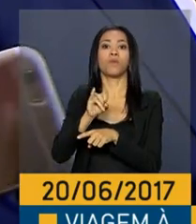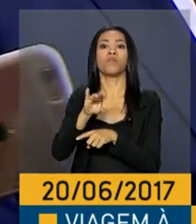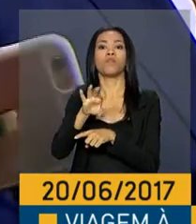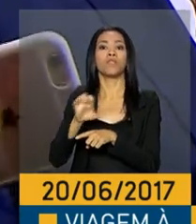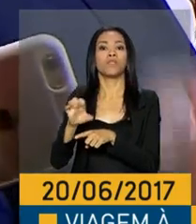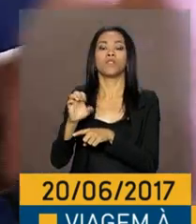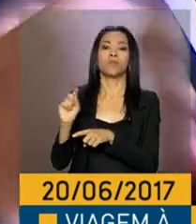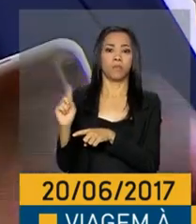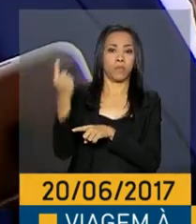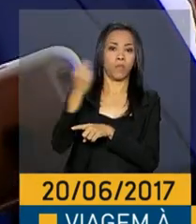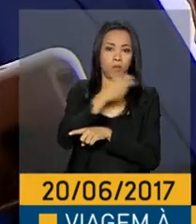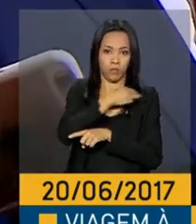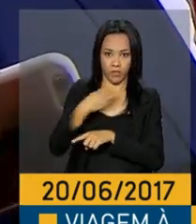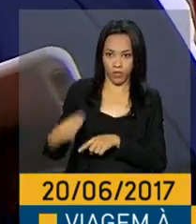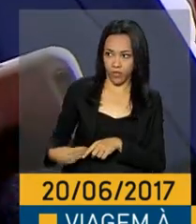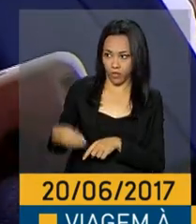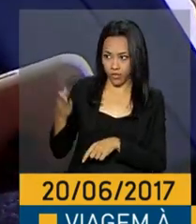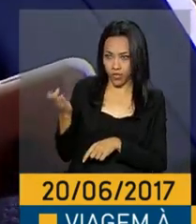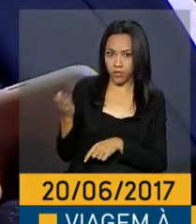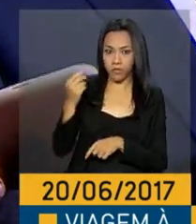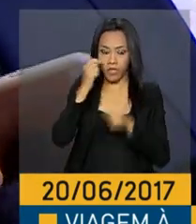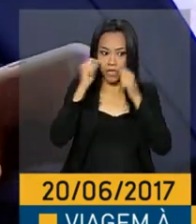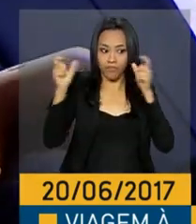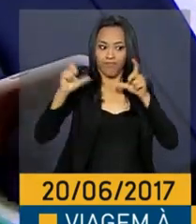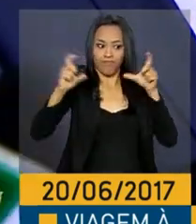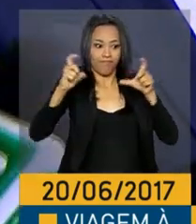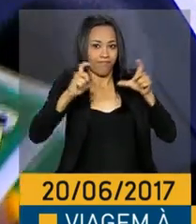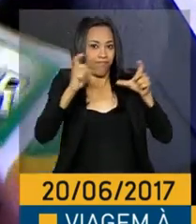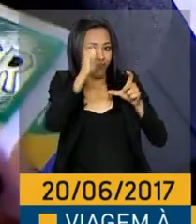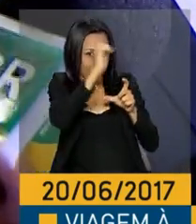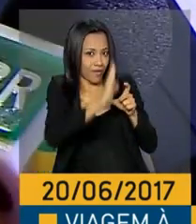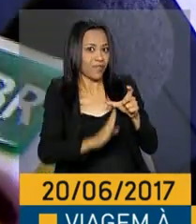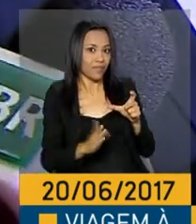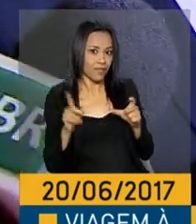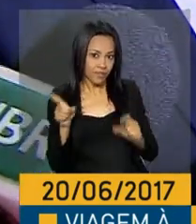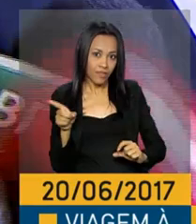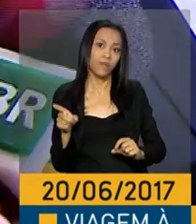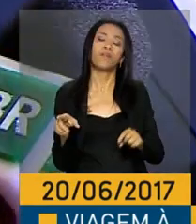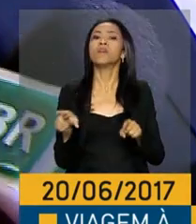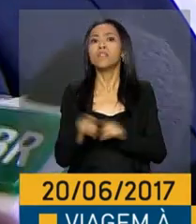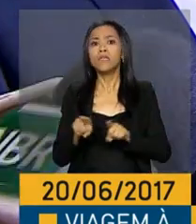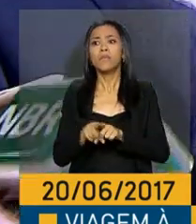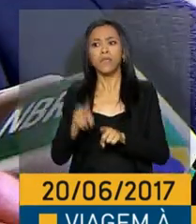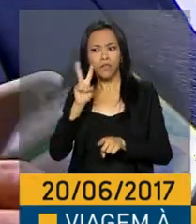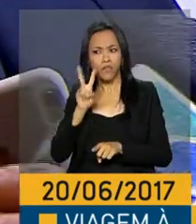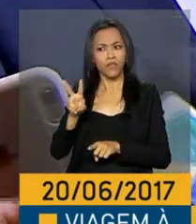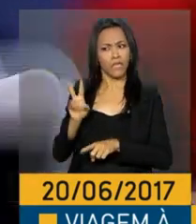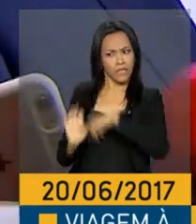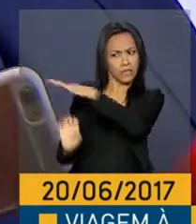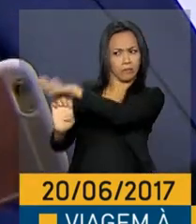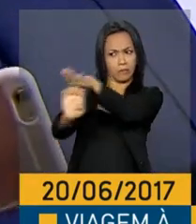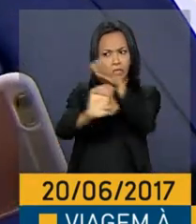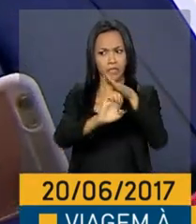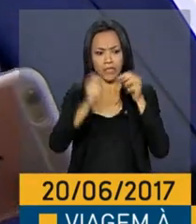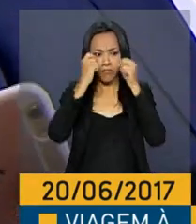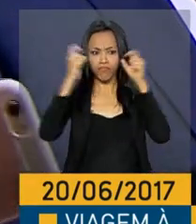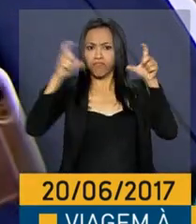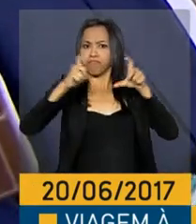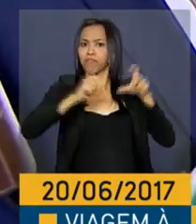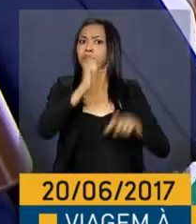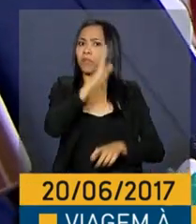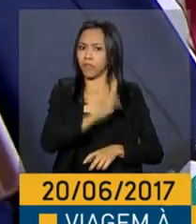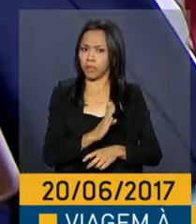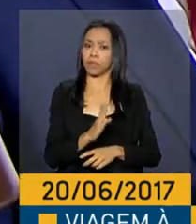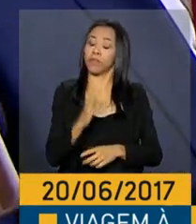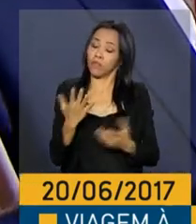Enfim, área da indústria e comércio, um entusiasmo muito grande e verifiquei entusiasmo também dos empreendedores russos. De modo que neste